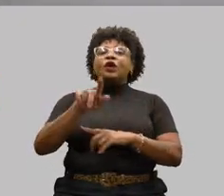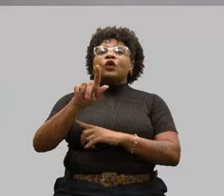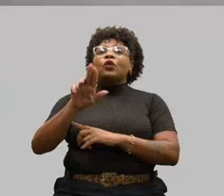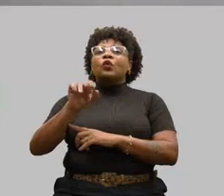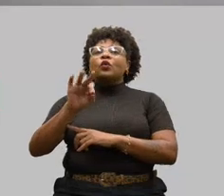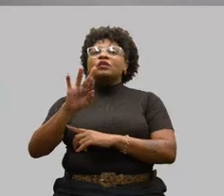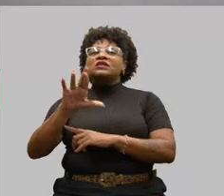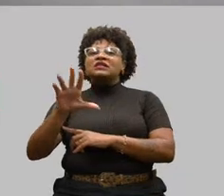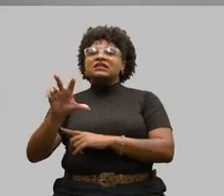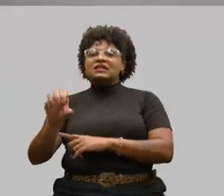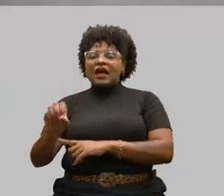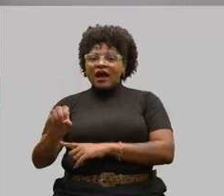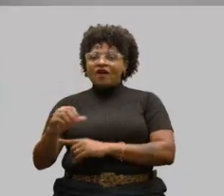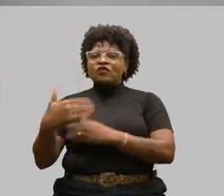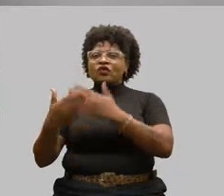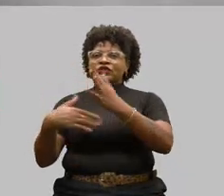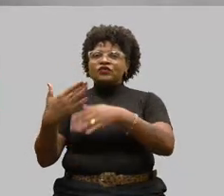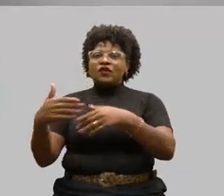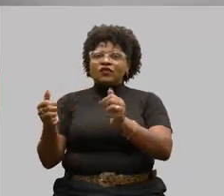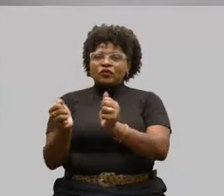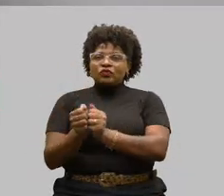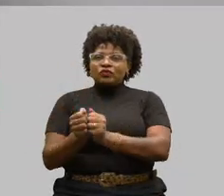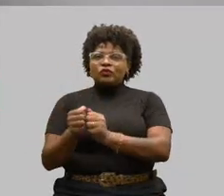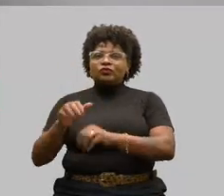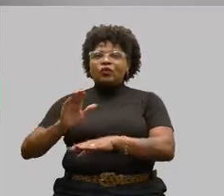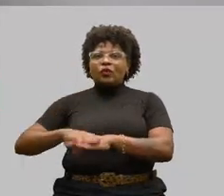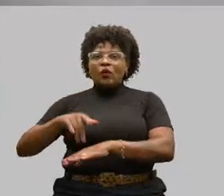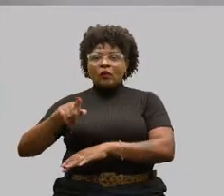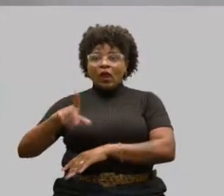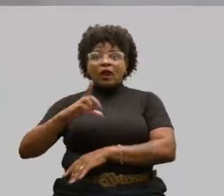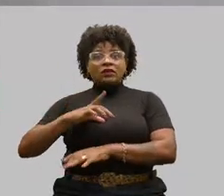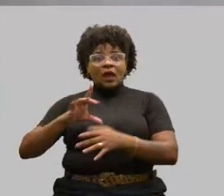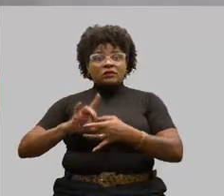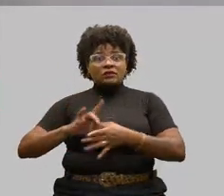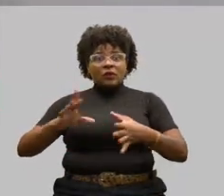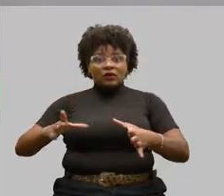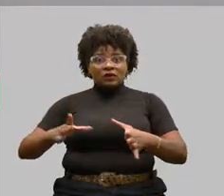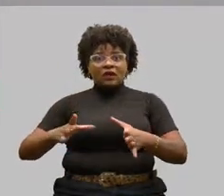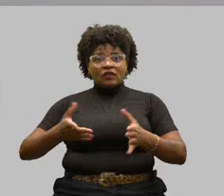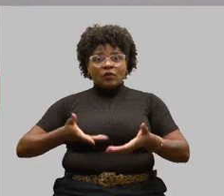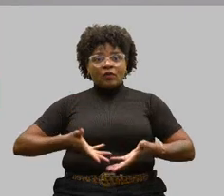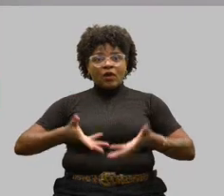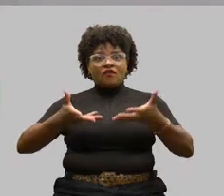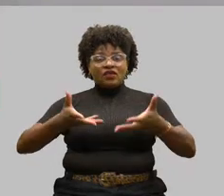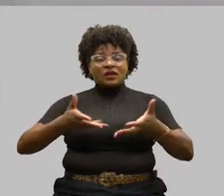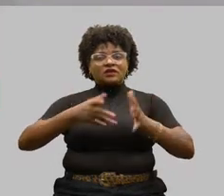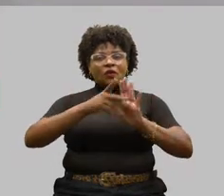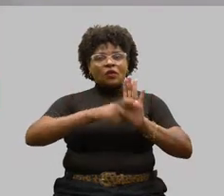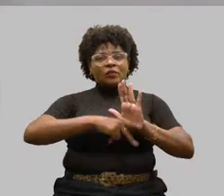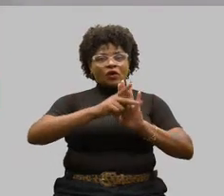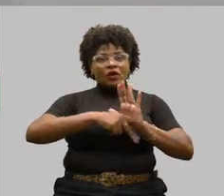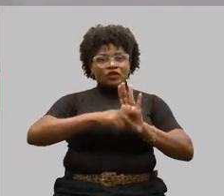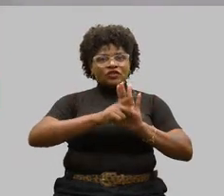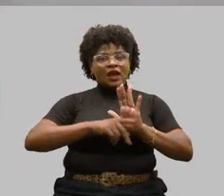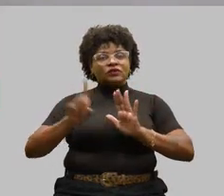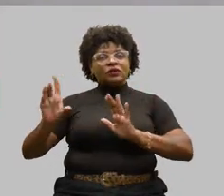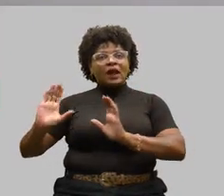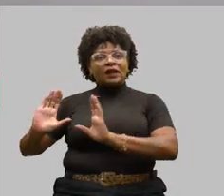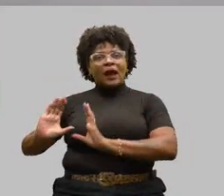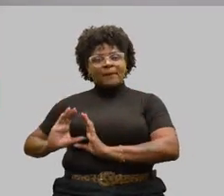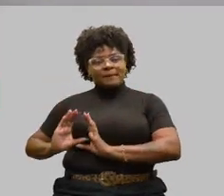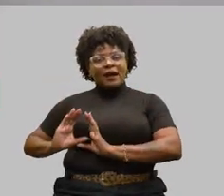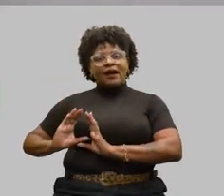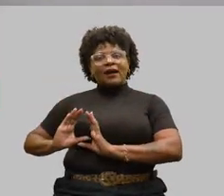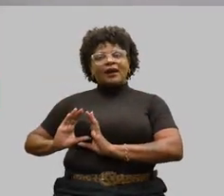com ele tem disponibilidade para oferecer esse projeto inclusive tá na parte de fora de Minas desenvolvendo esse projeto que chama chocoball